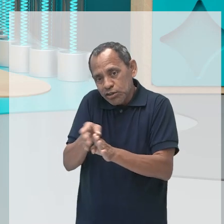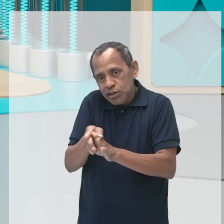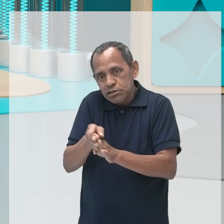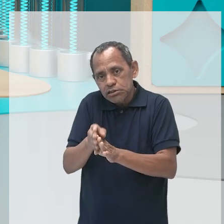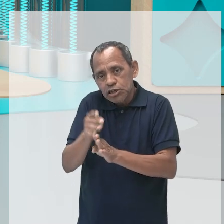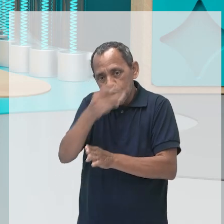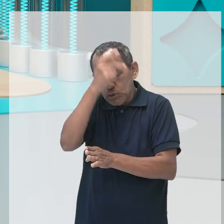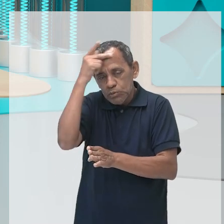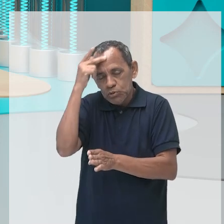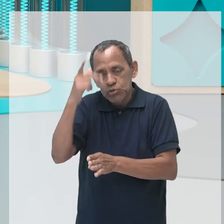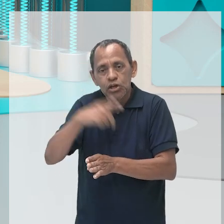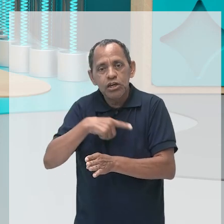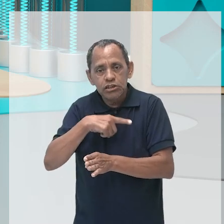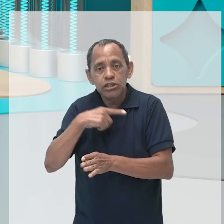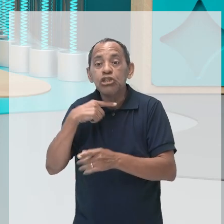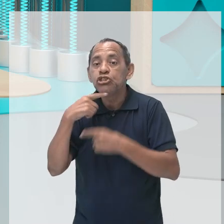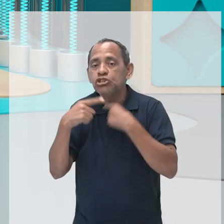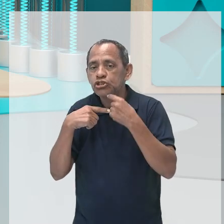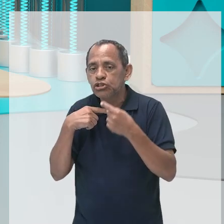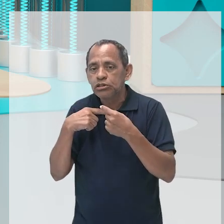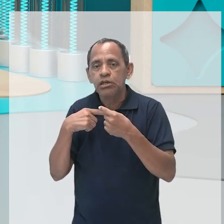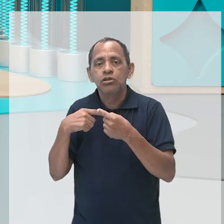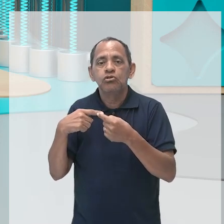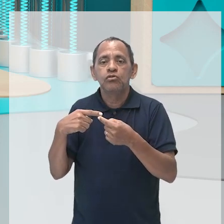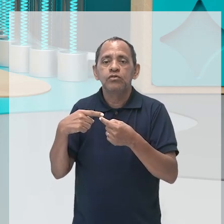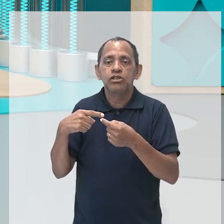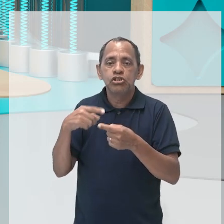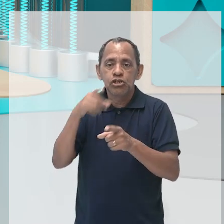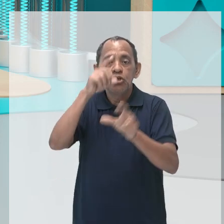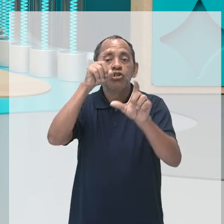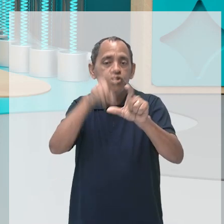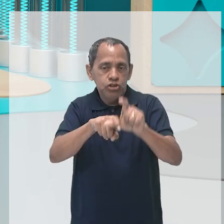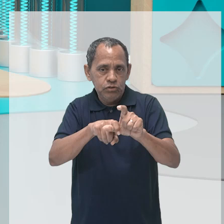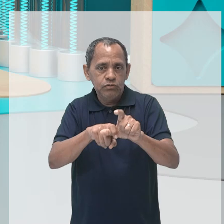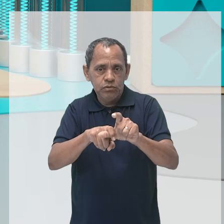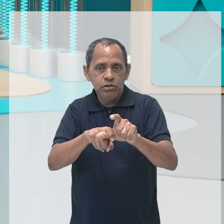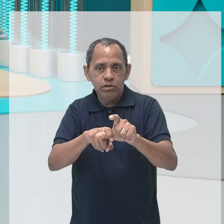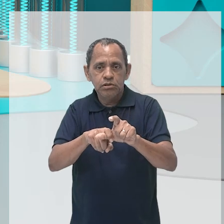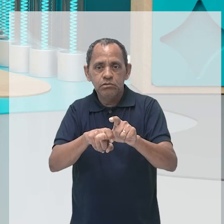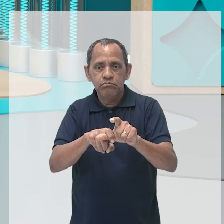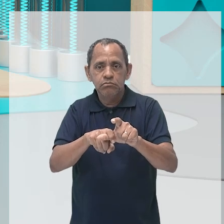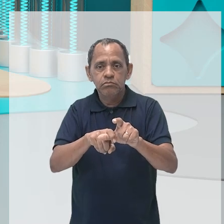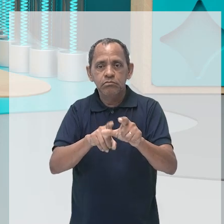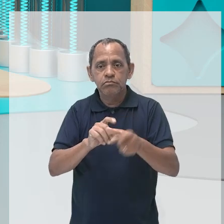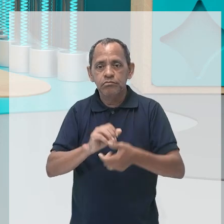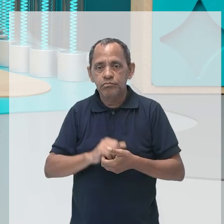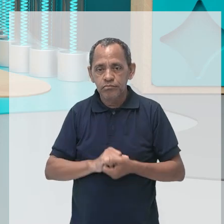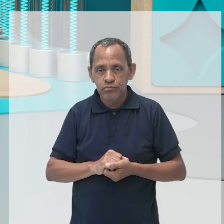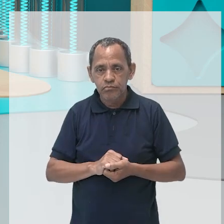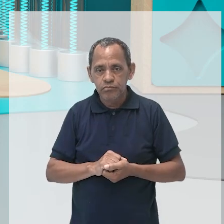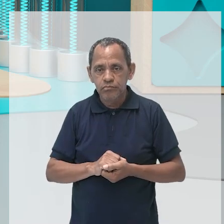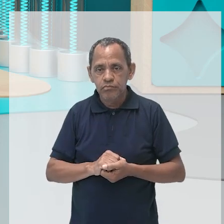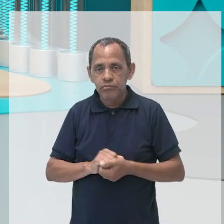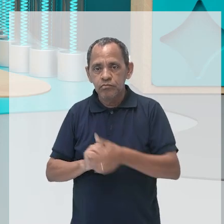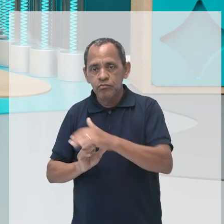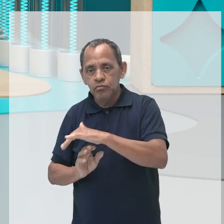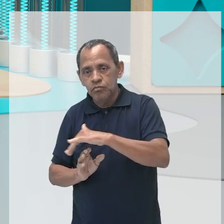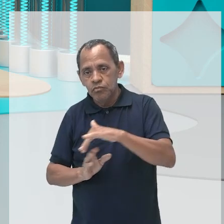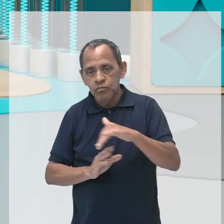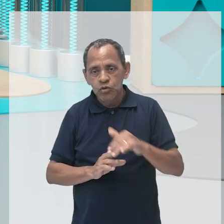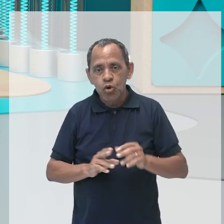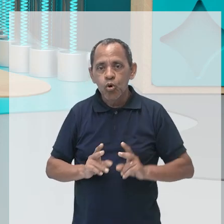pessoas que têm dívidas, que possuem dívidas, ok? Vamos avançar, gente? Então percebam